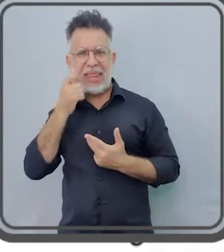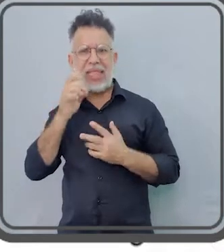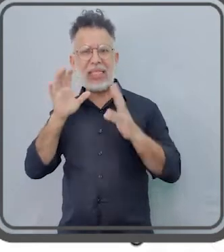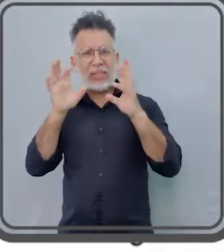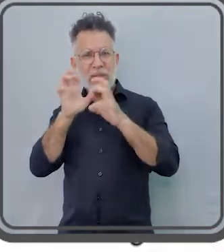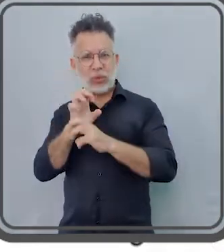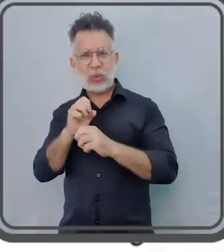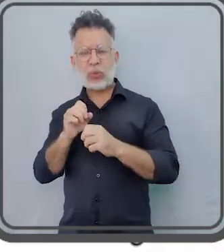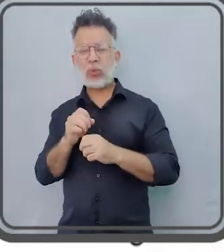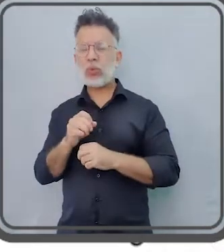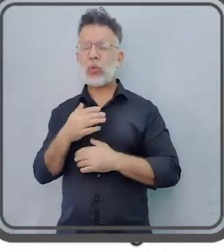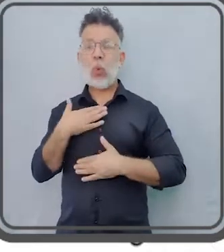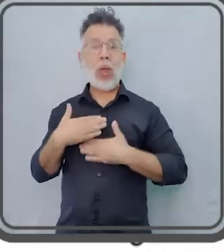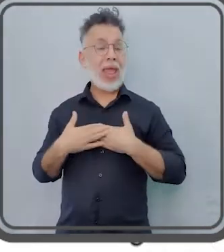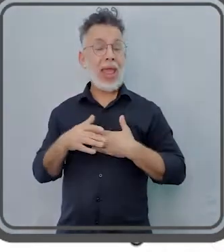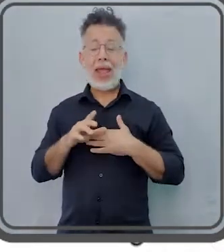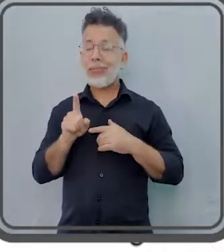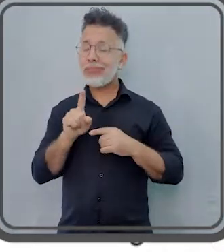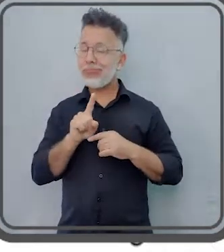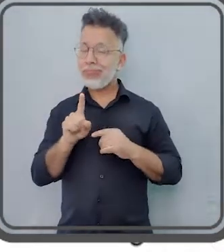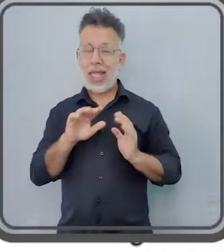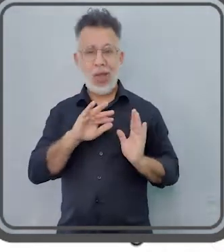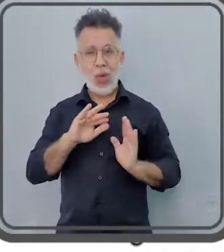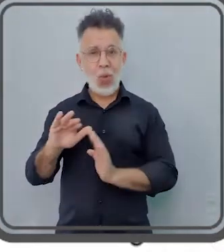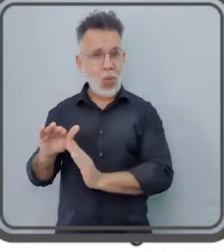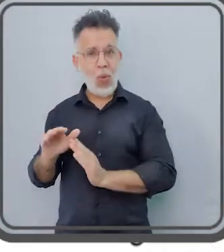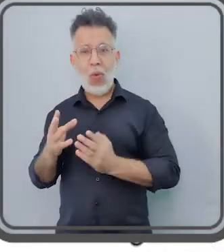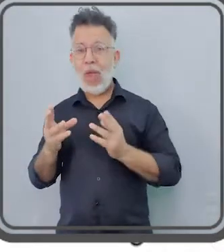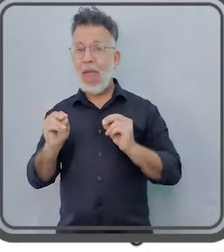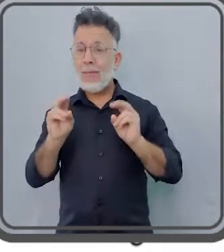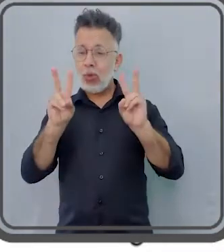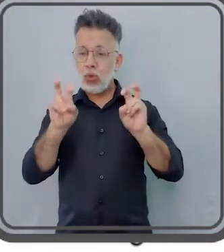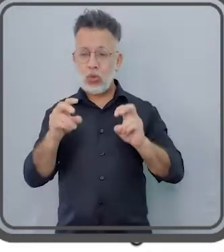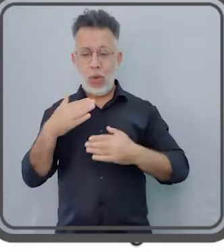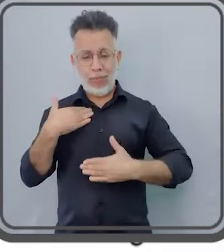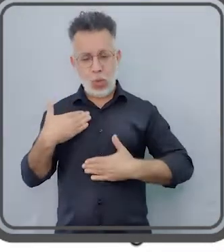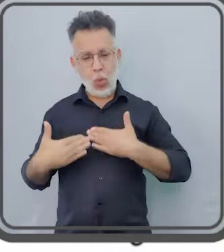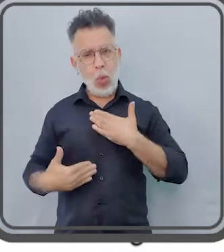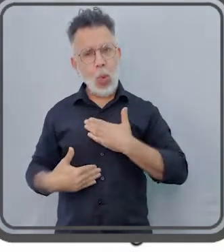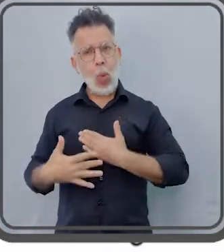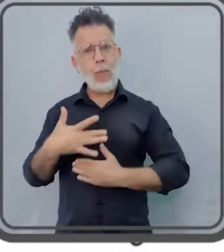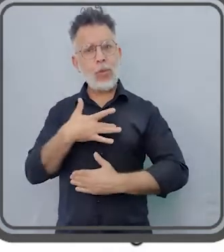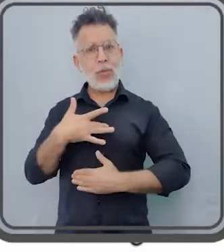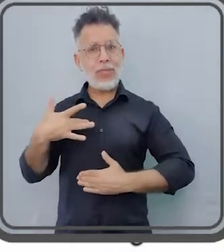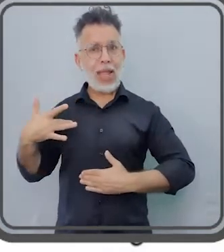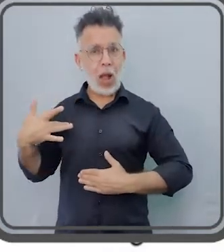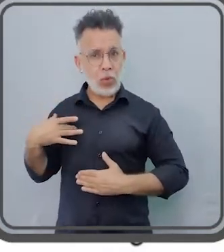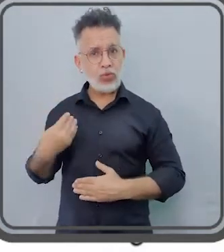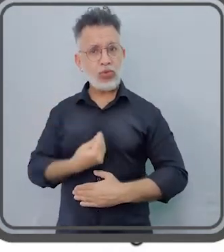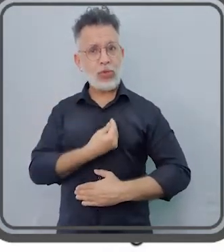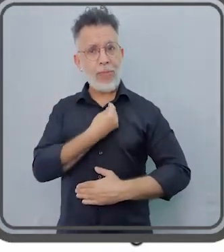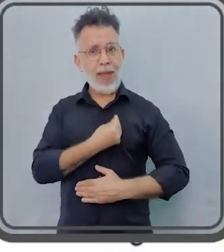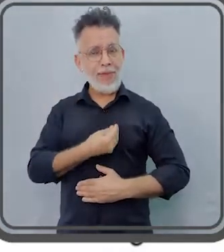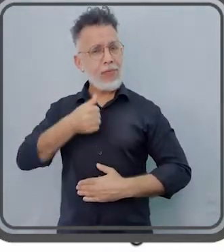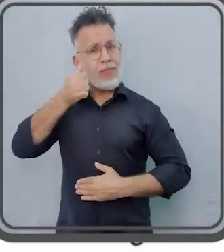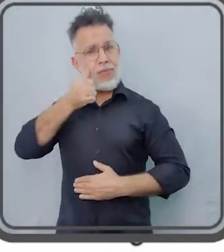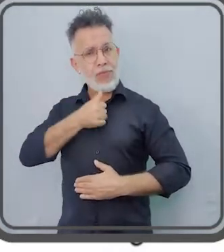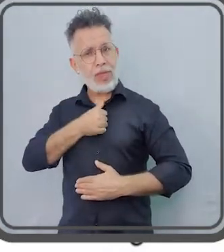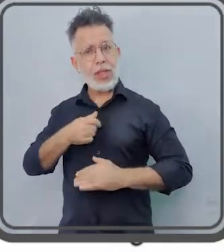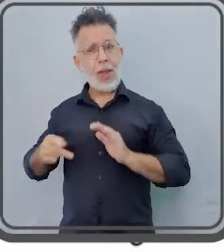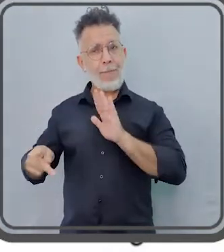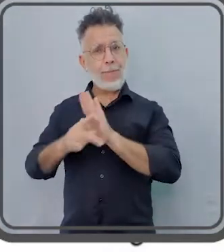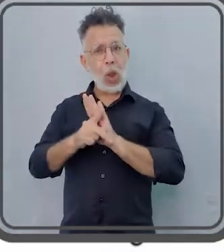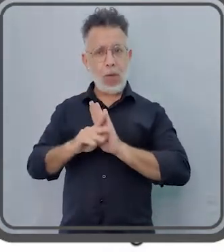é muito sobre o nosso corpo, saúde, é muito sobre as coisas que a gente constrói sobre a vida, na conexão com o nosso próprio corpo, e mais especificamente na mulher, é